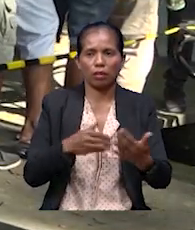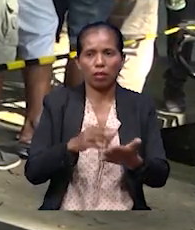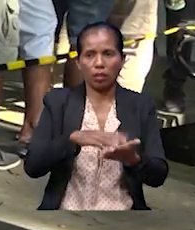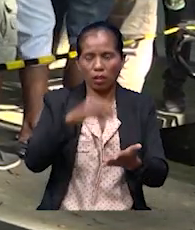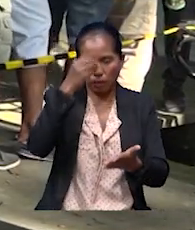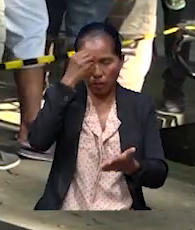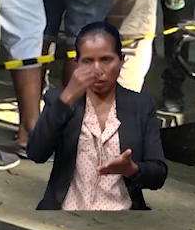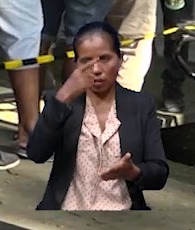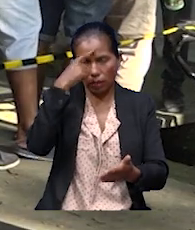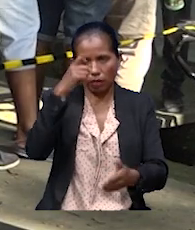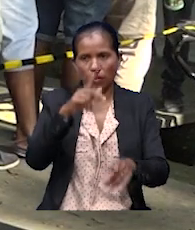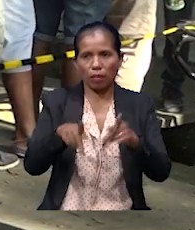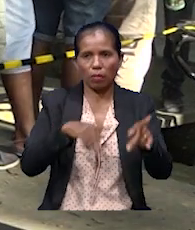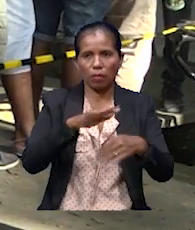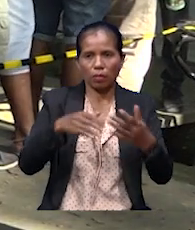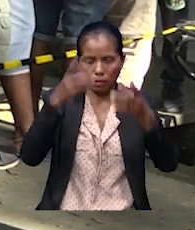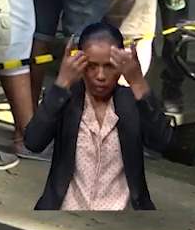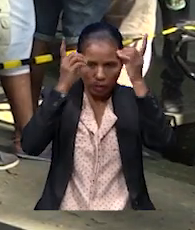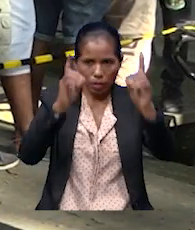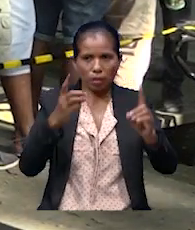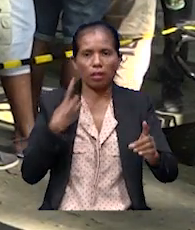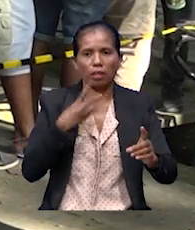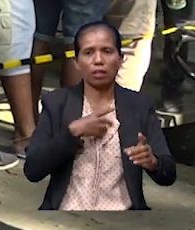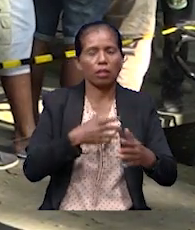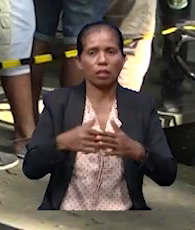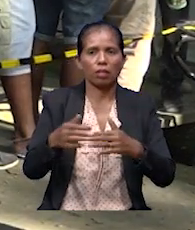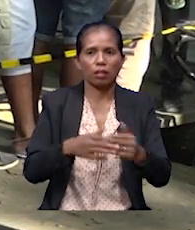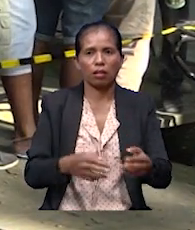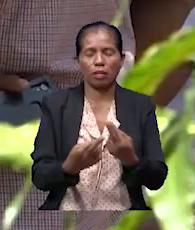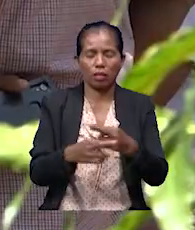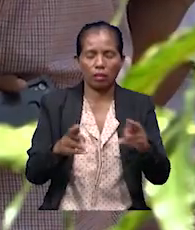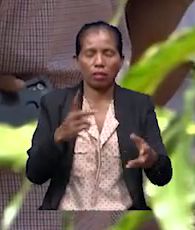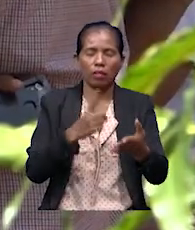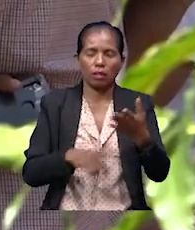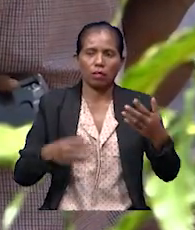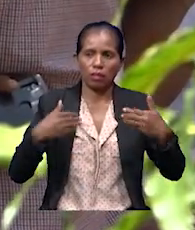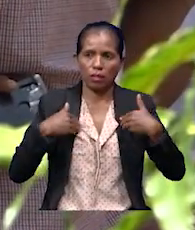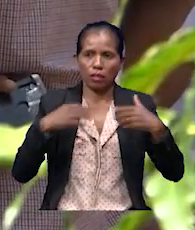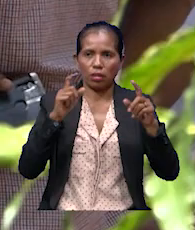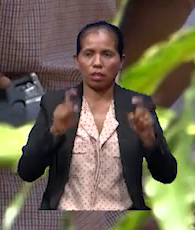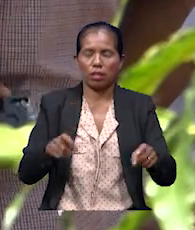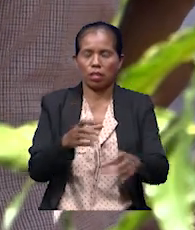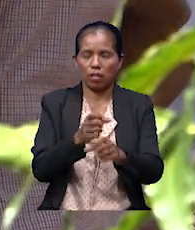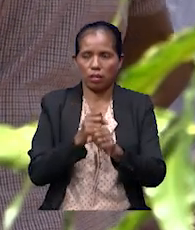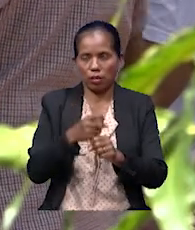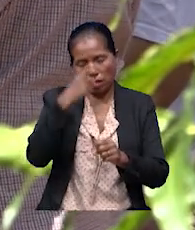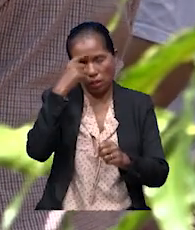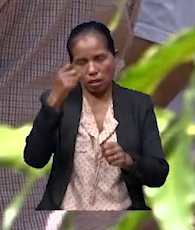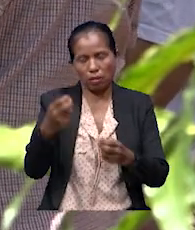mas também o povo mas se determina então tem que agora depende resultado sair um moço mais tem que sim também dané resultar nele